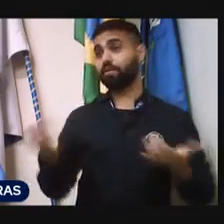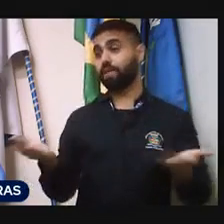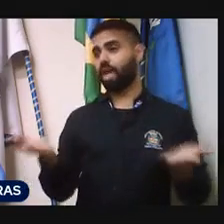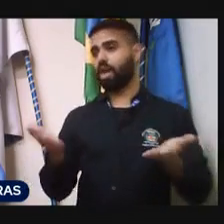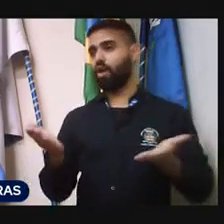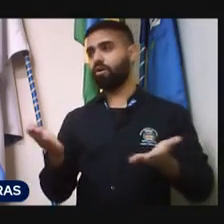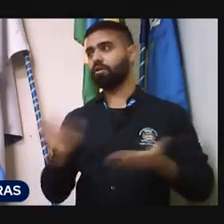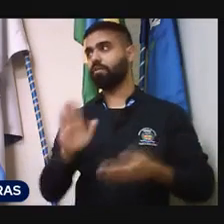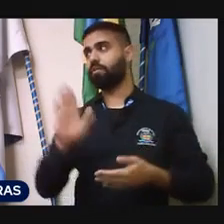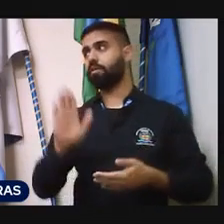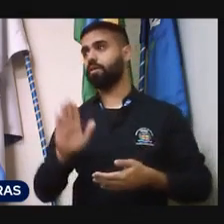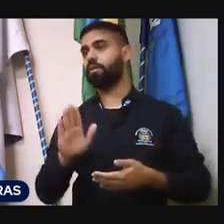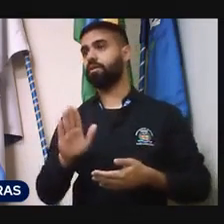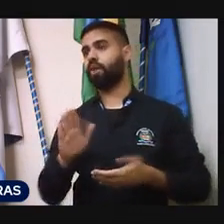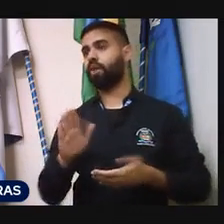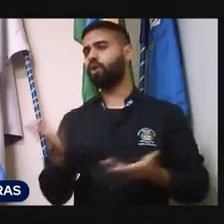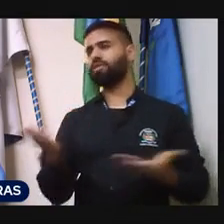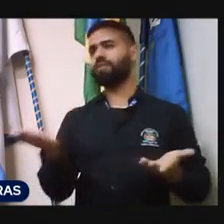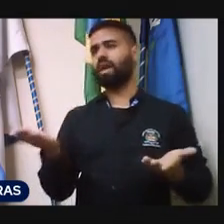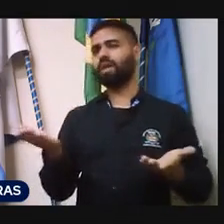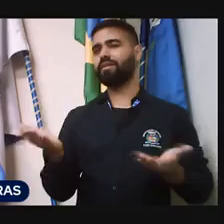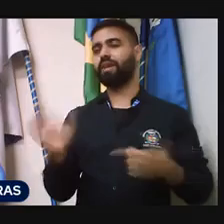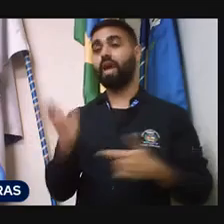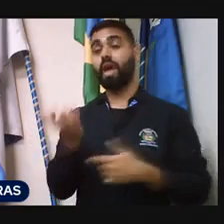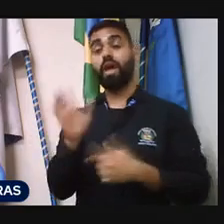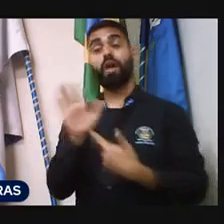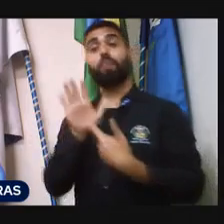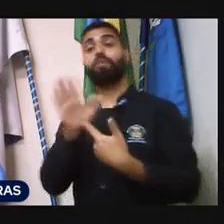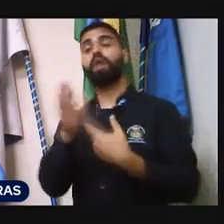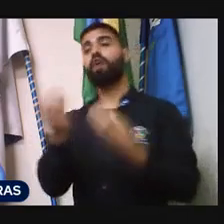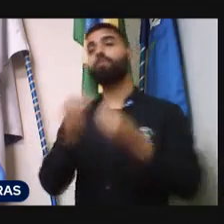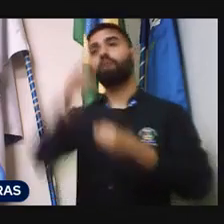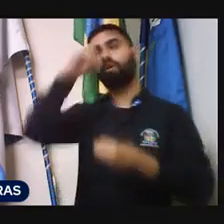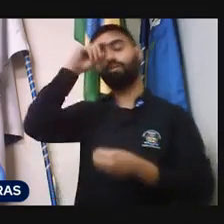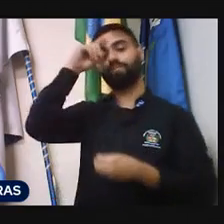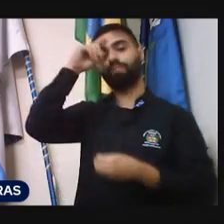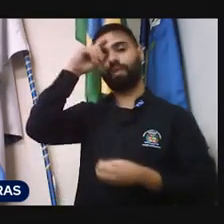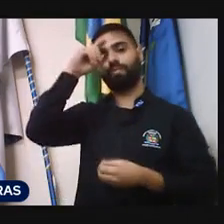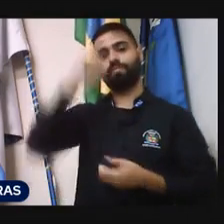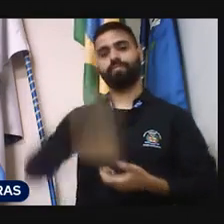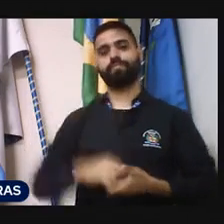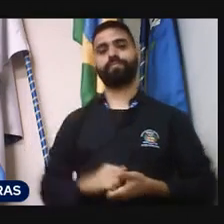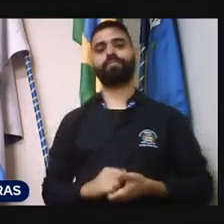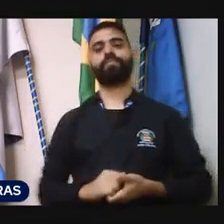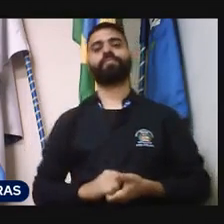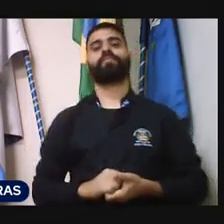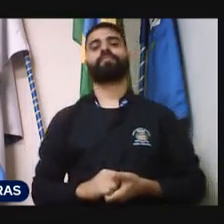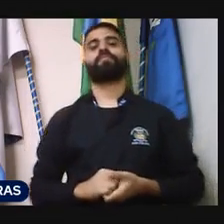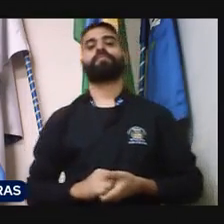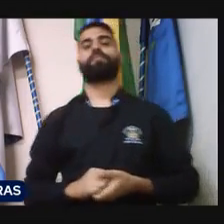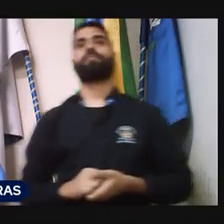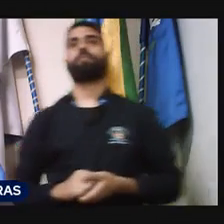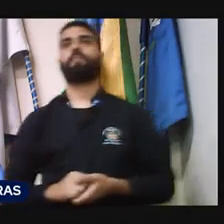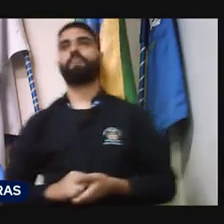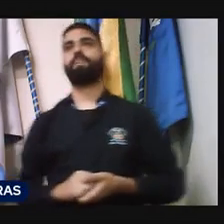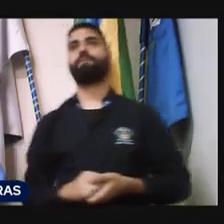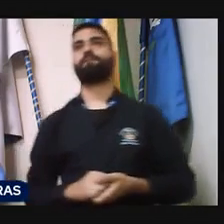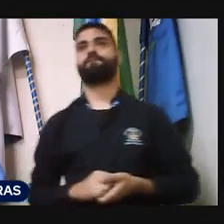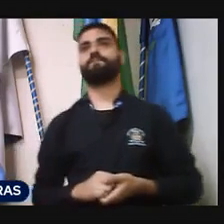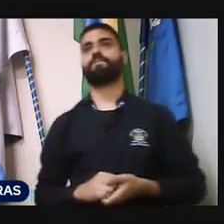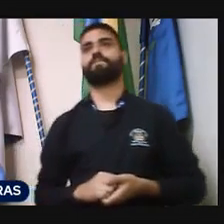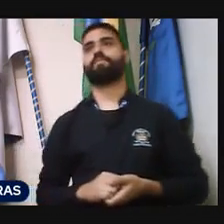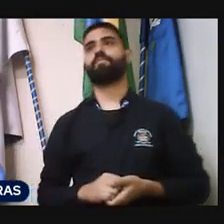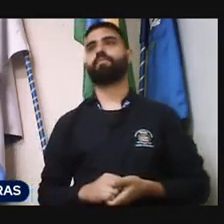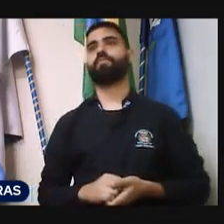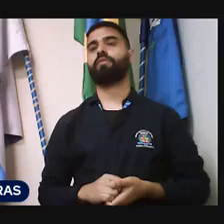não foi né pra mostrar um pouquinho do hospital hospital ele né veio a público né